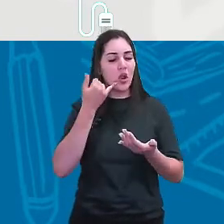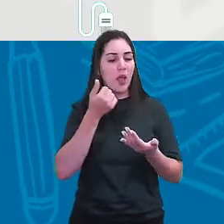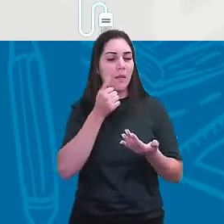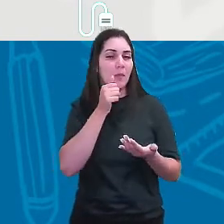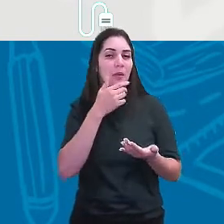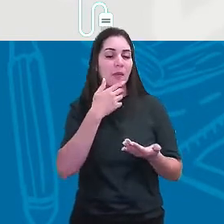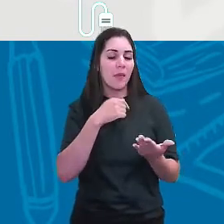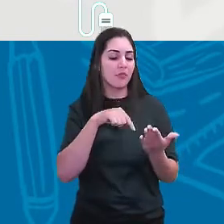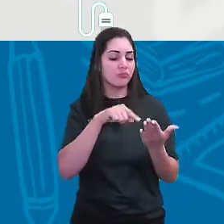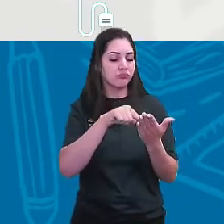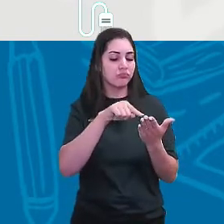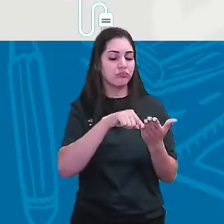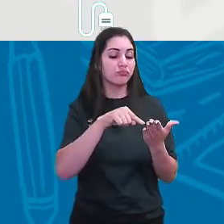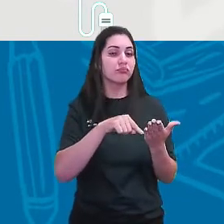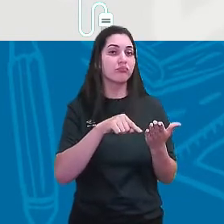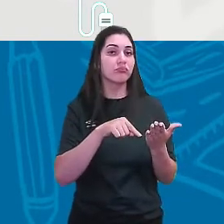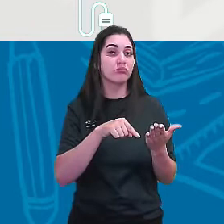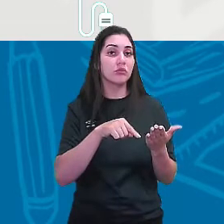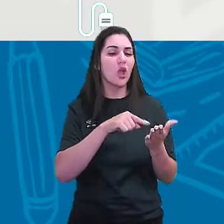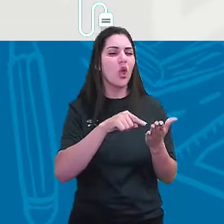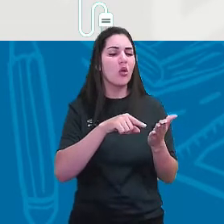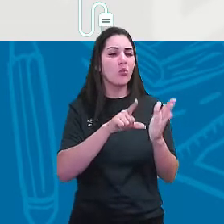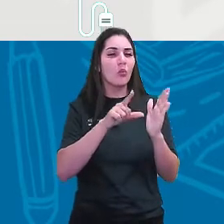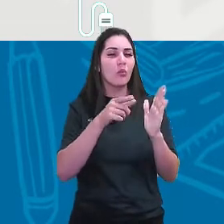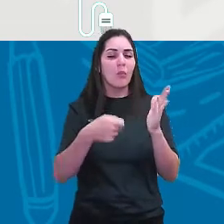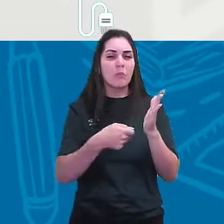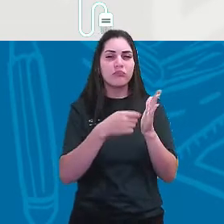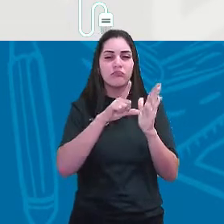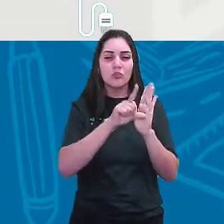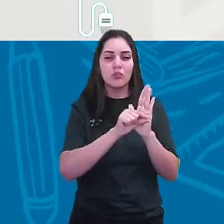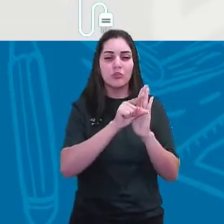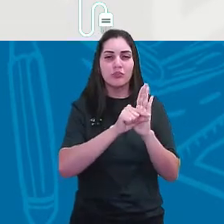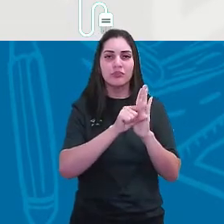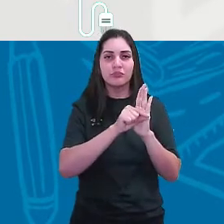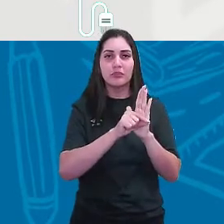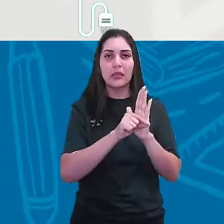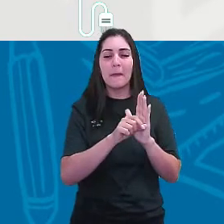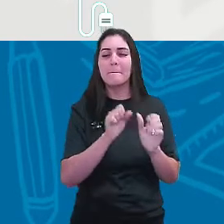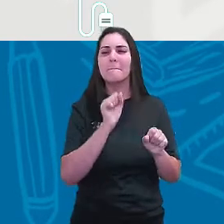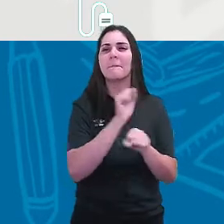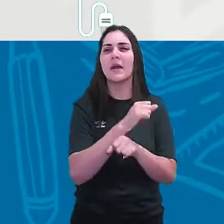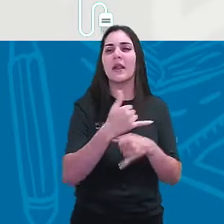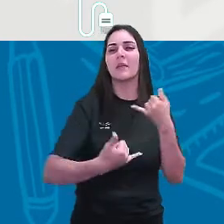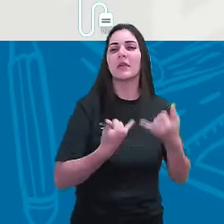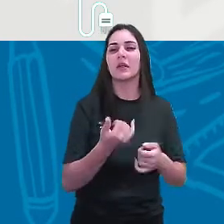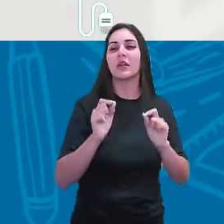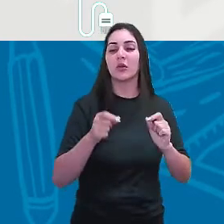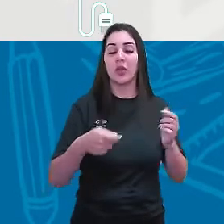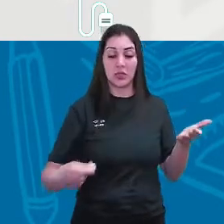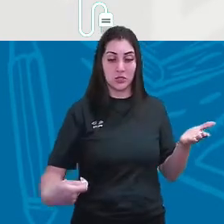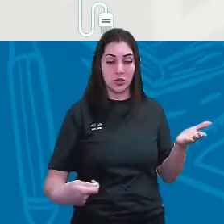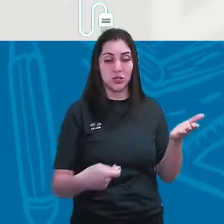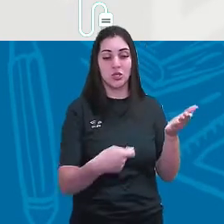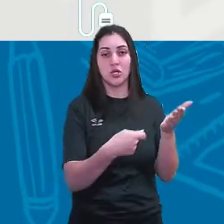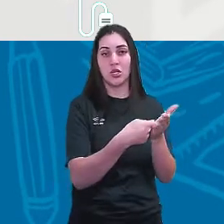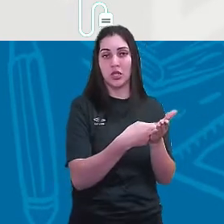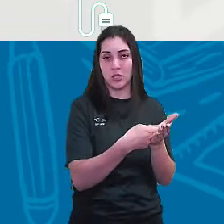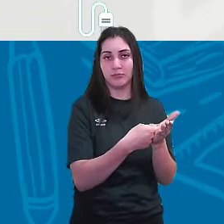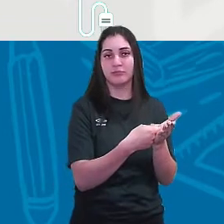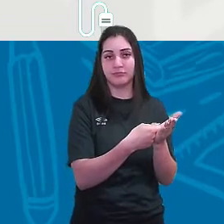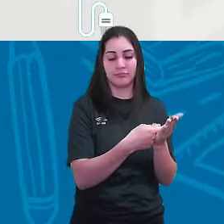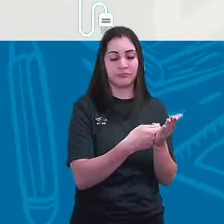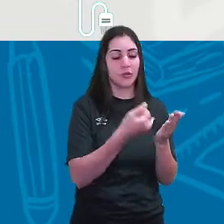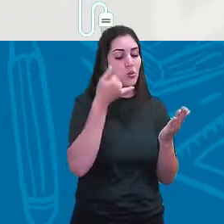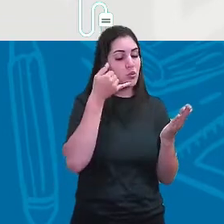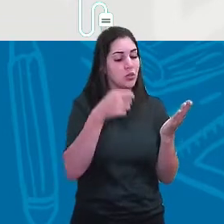casa e o celular ele está descarregando. Aí, para não parar a brincadeira, vocês ligam lá o celular no carregador na